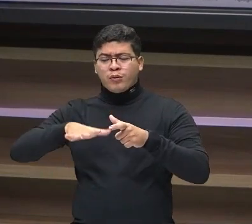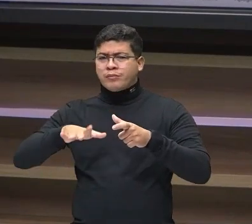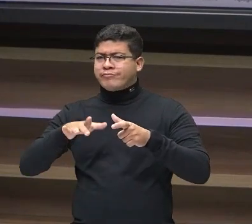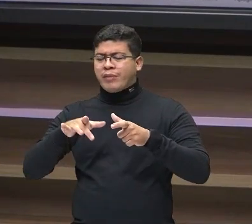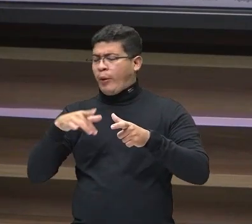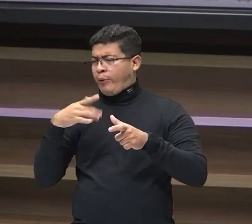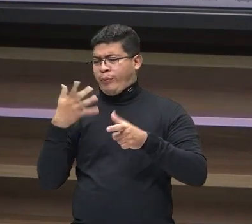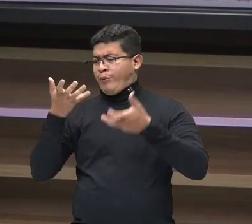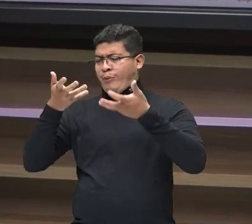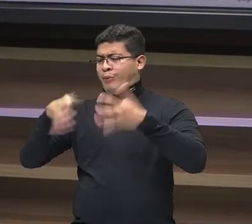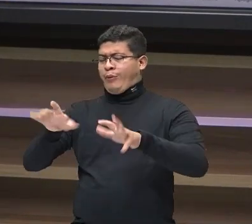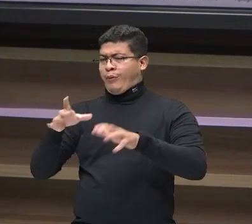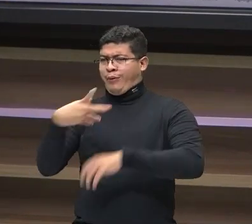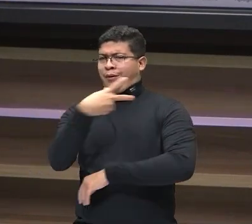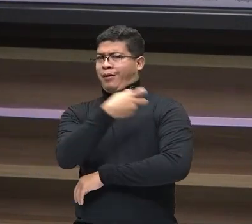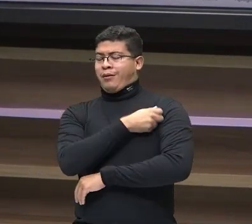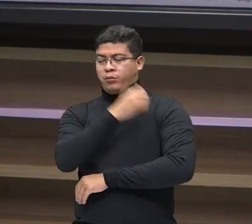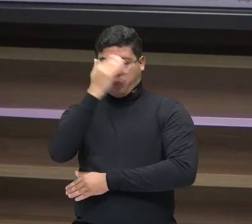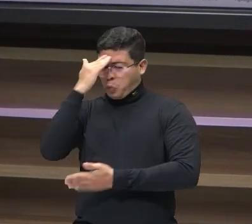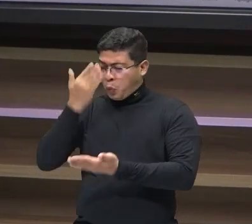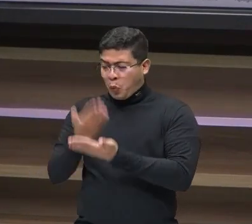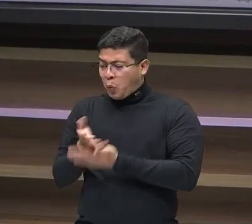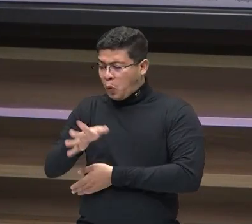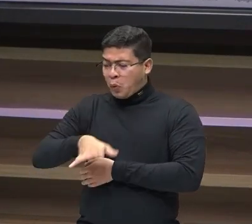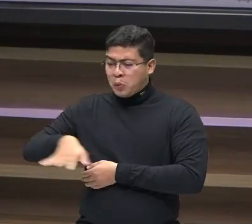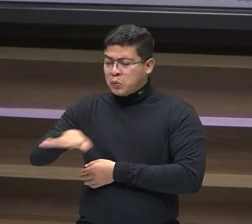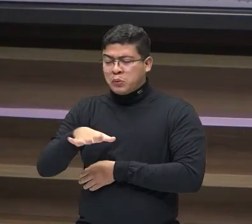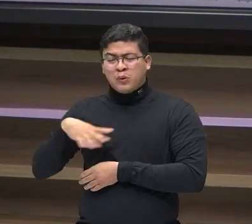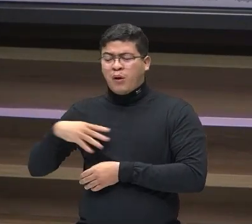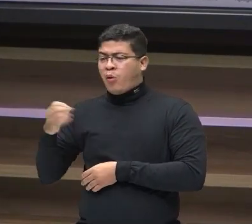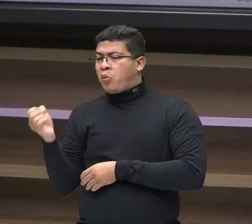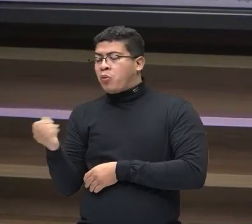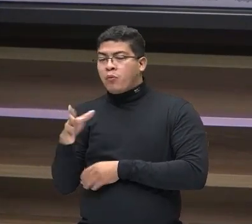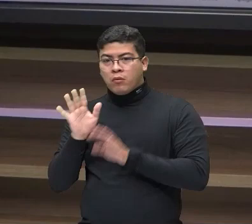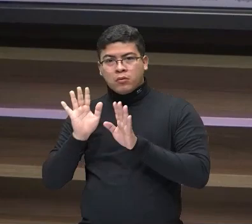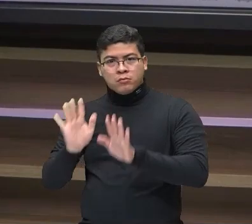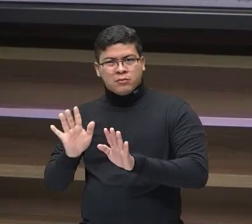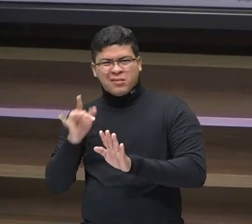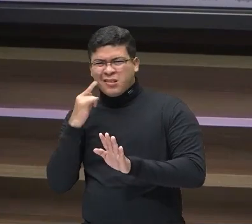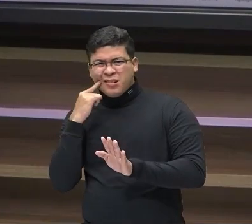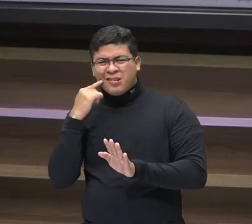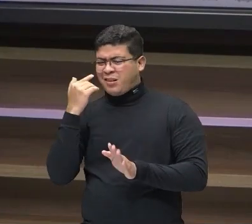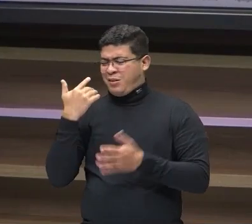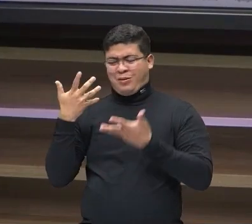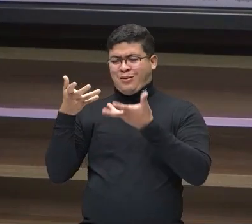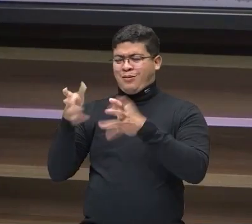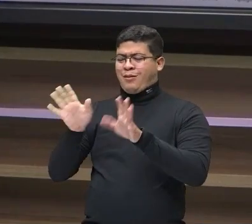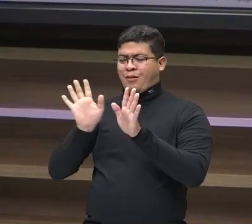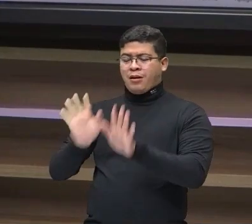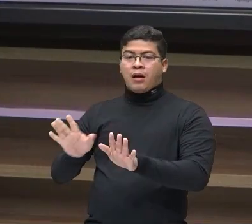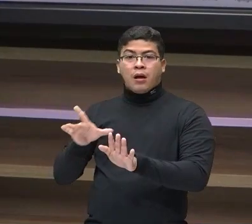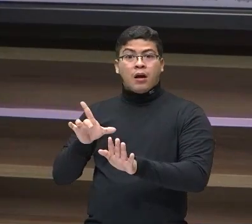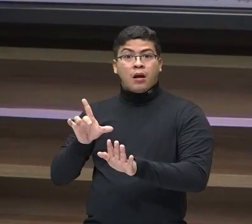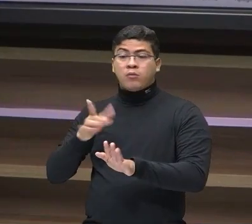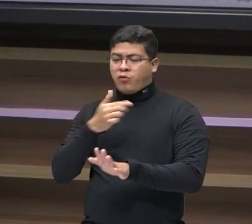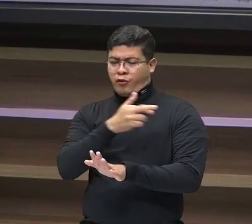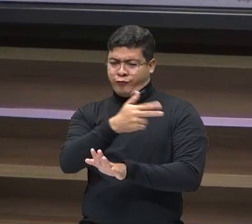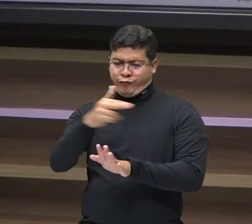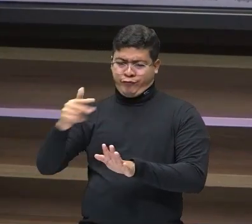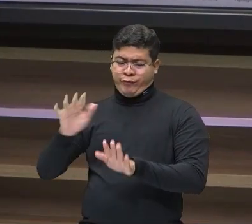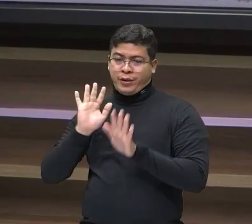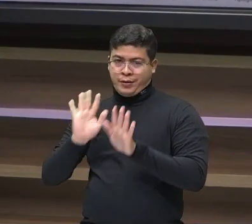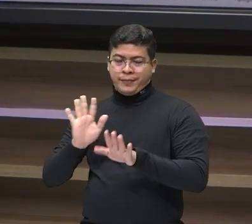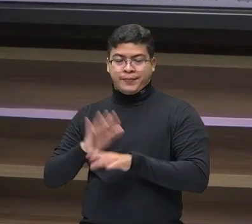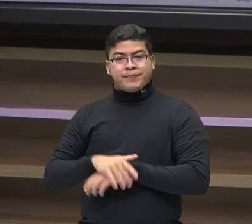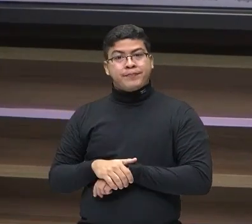anti-vacina. As pessoas que não acreditavam, era tudo novo, e aí elas não queriam tomar a vacina por vários motivos, Então